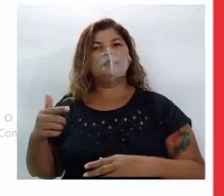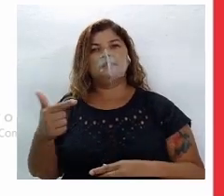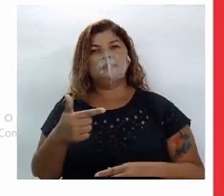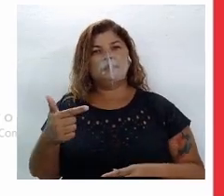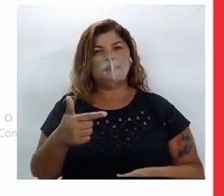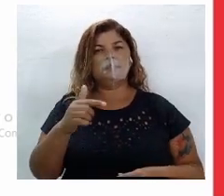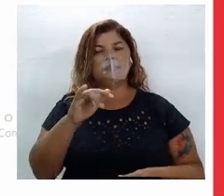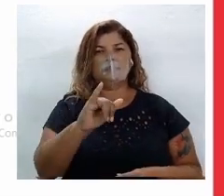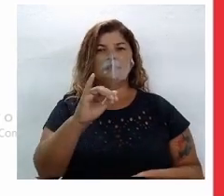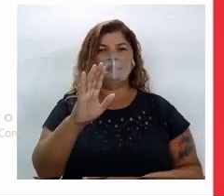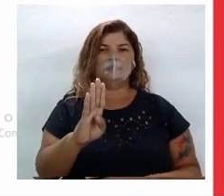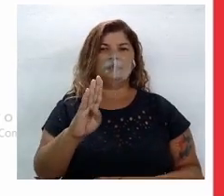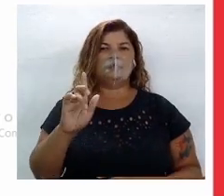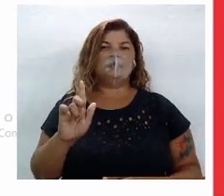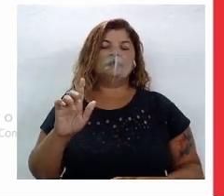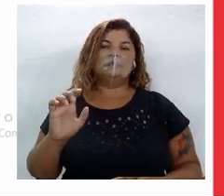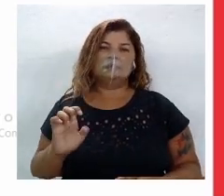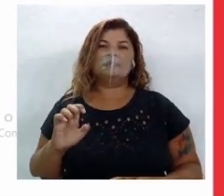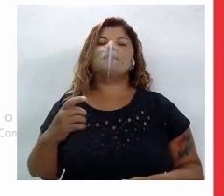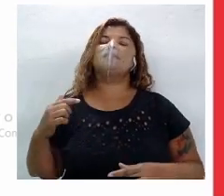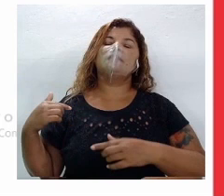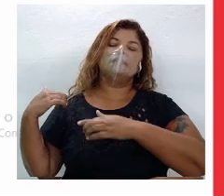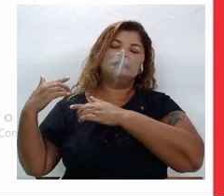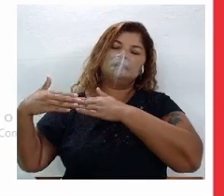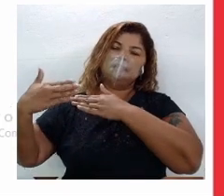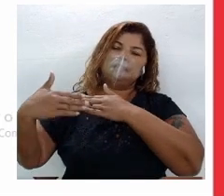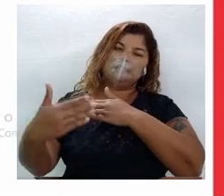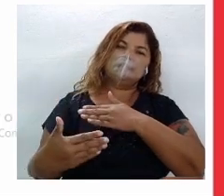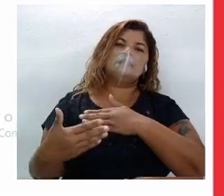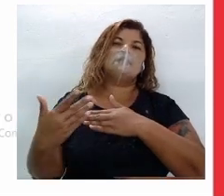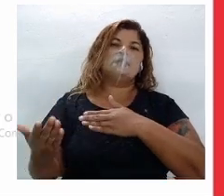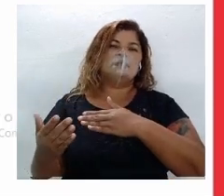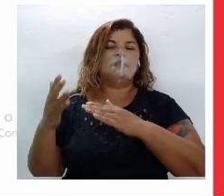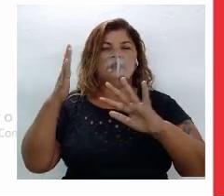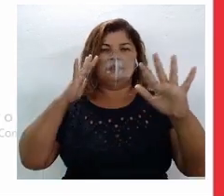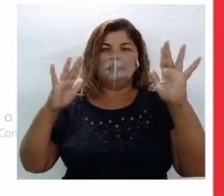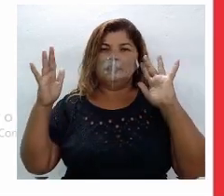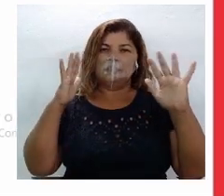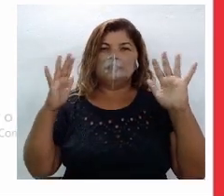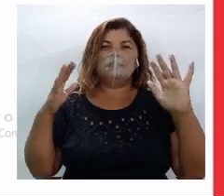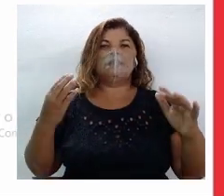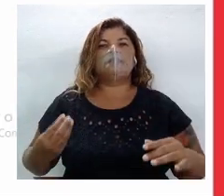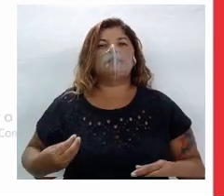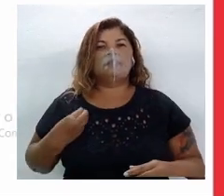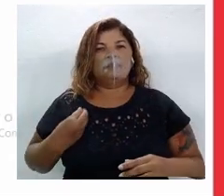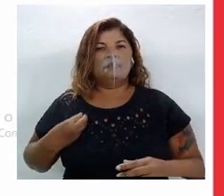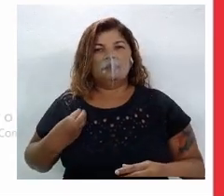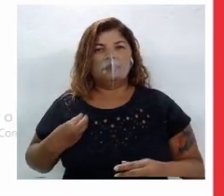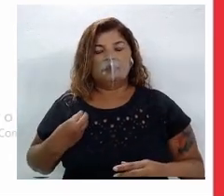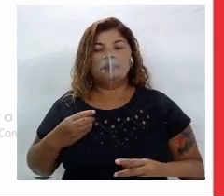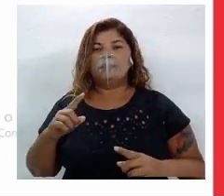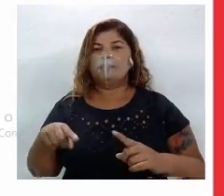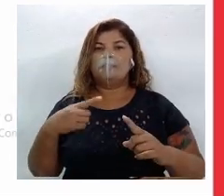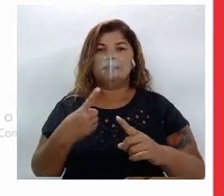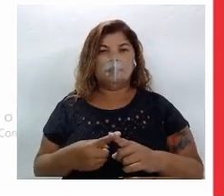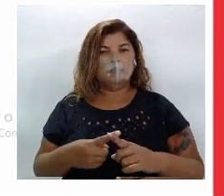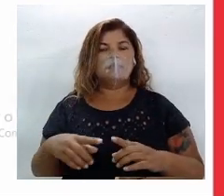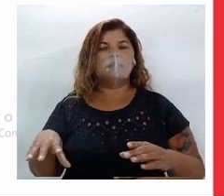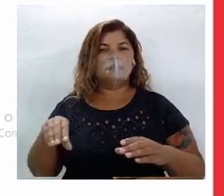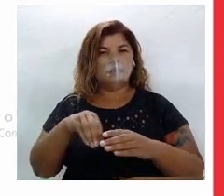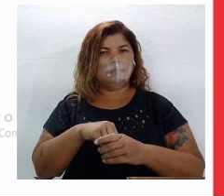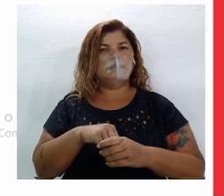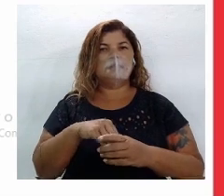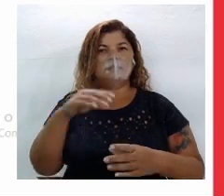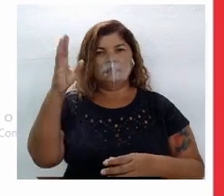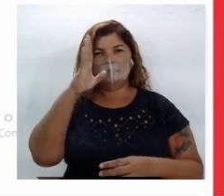série, segundo o IBGE, as tradições, certo? E filosofias de vida com mais adeptos